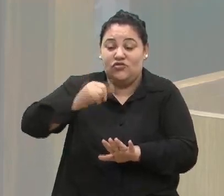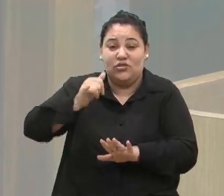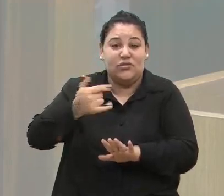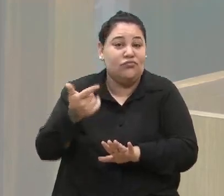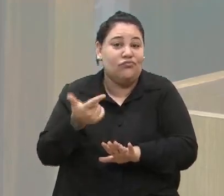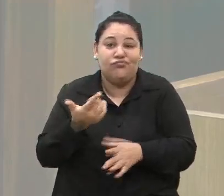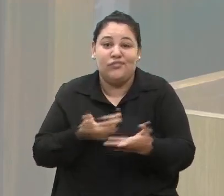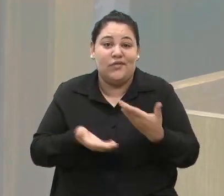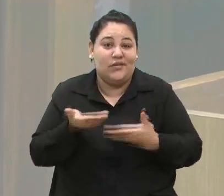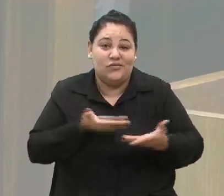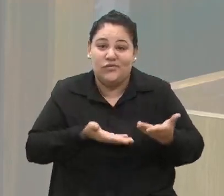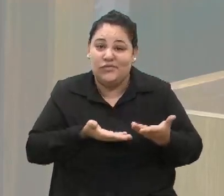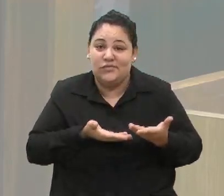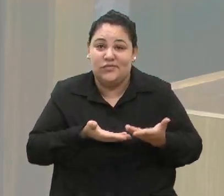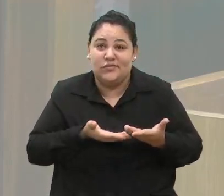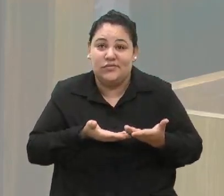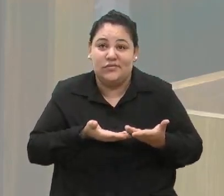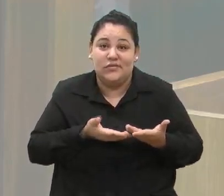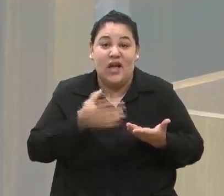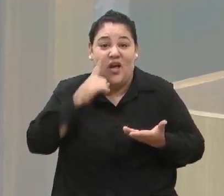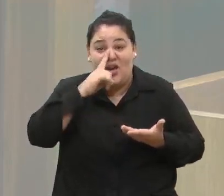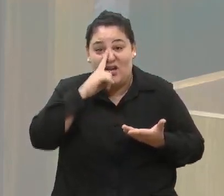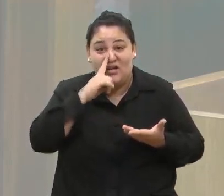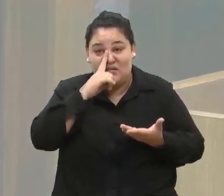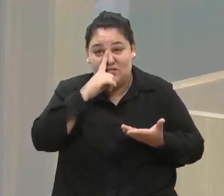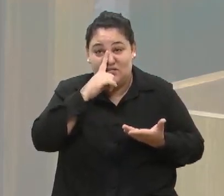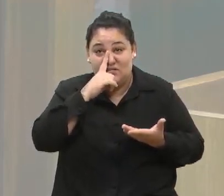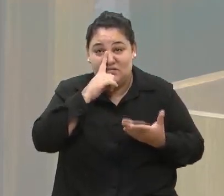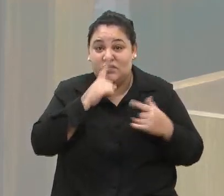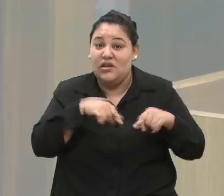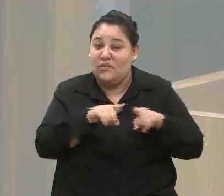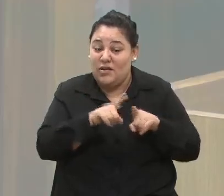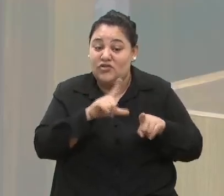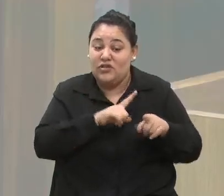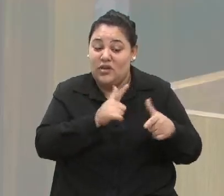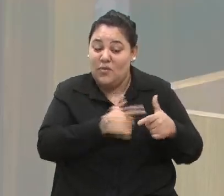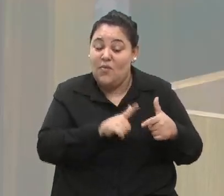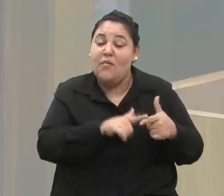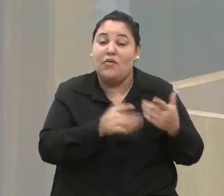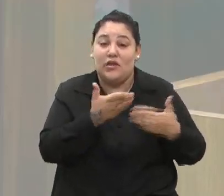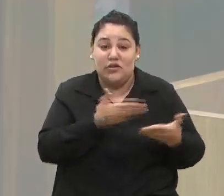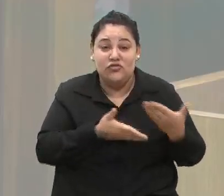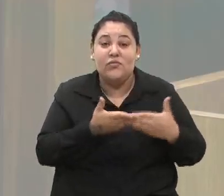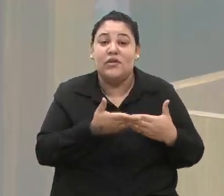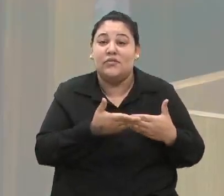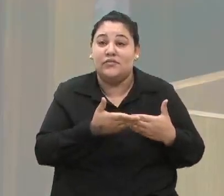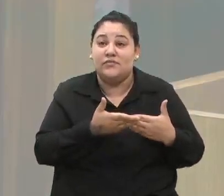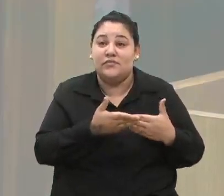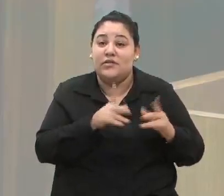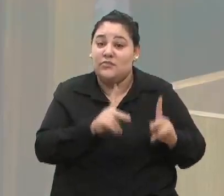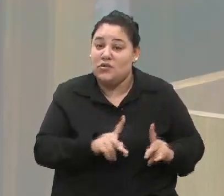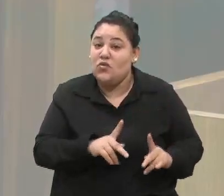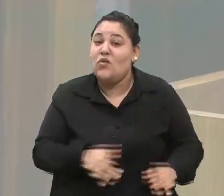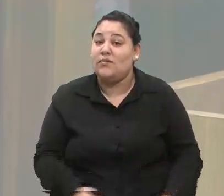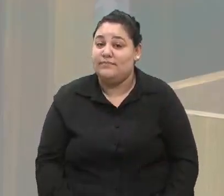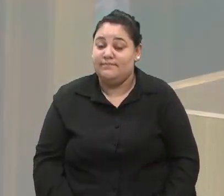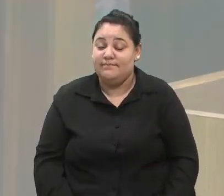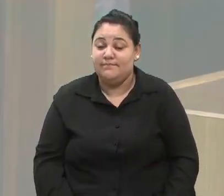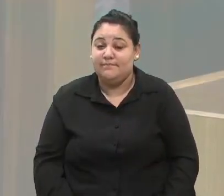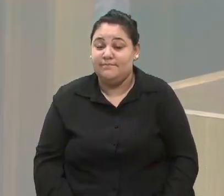desassistidos. O risco, inclusive, é iminente de ter um problema no atendimento das pessoas. E aí nós